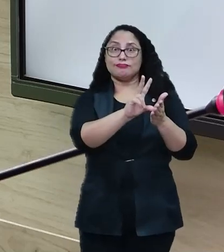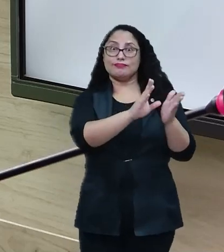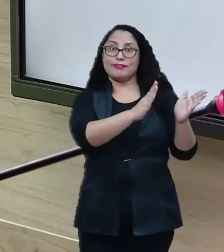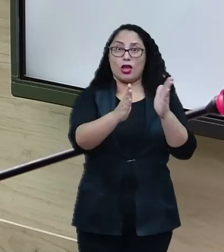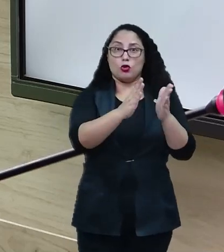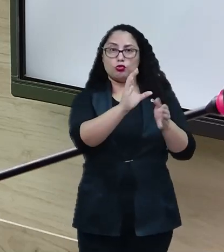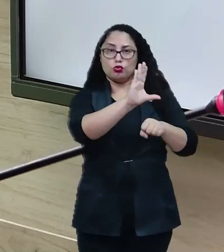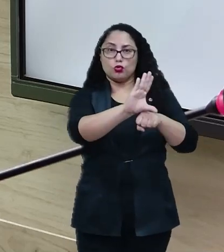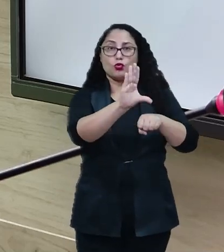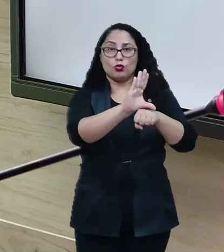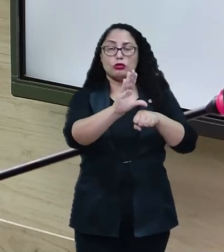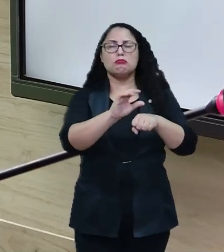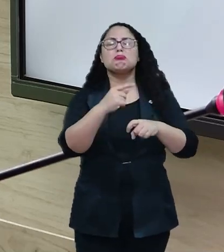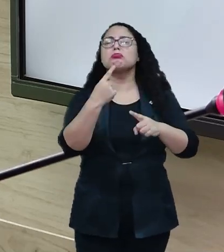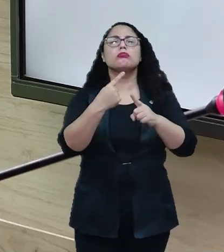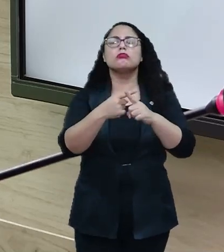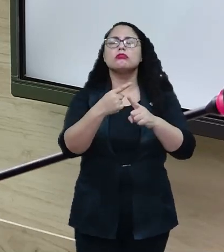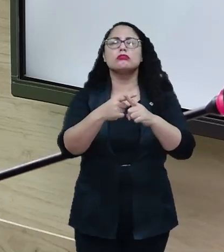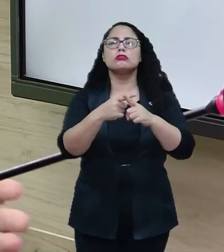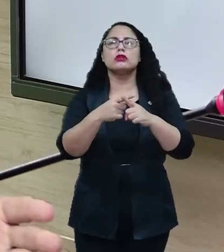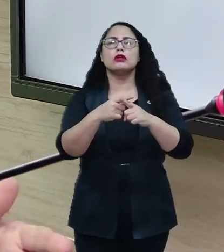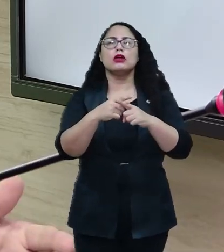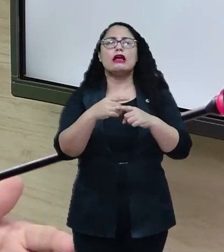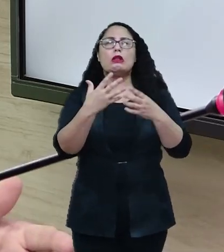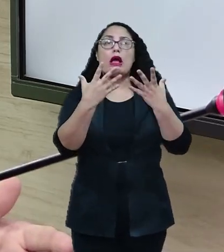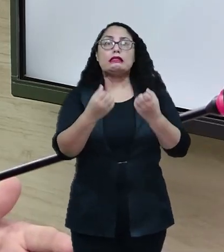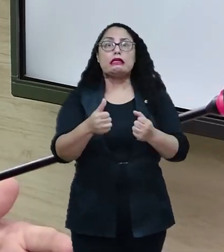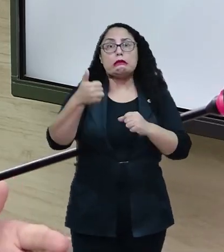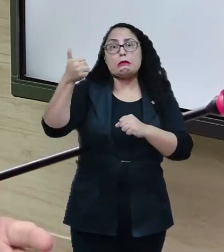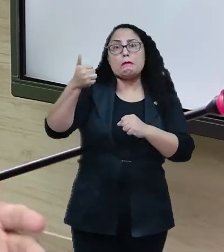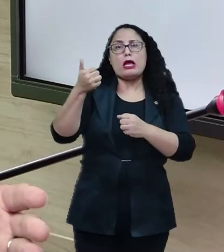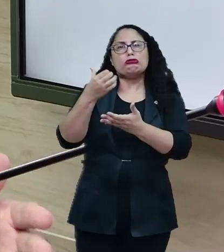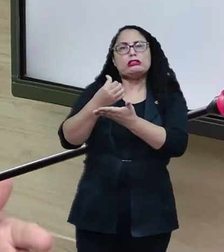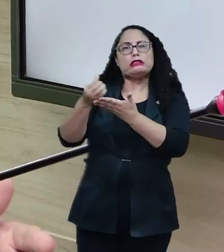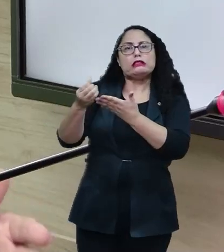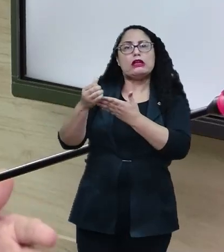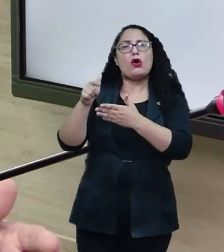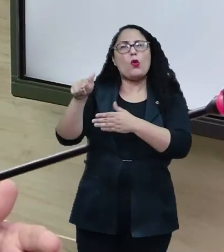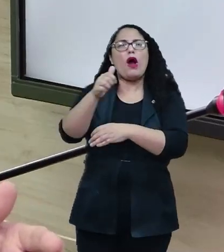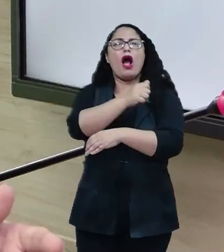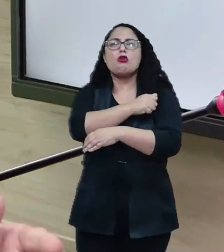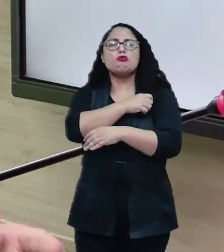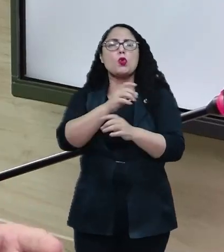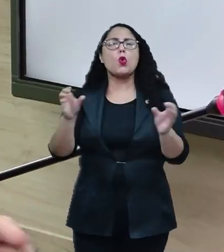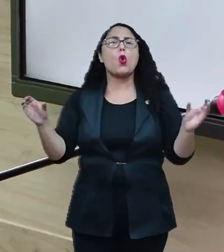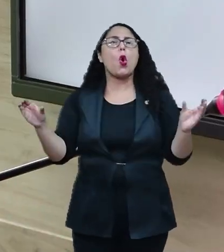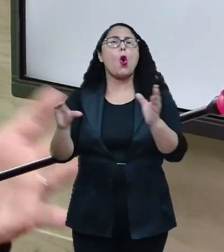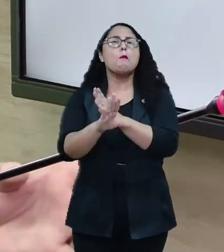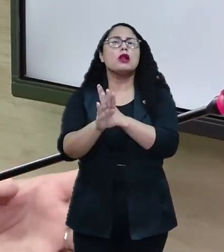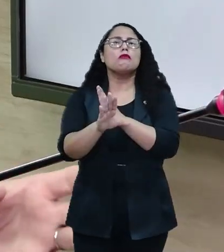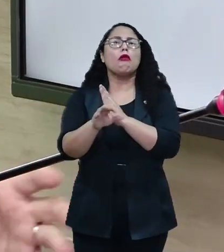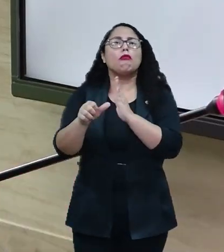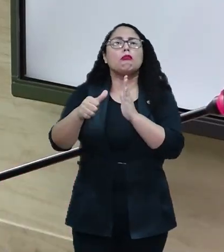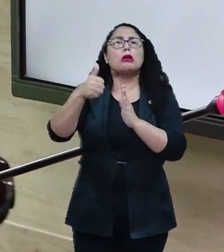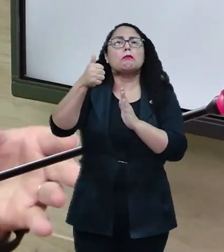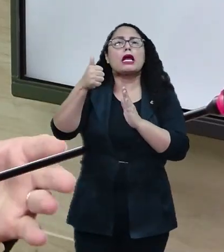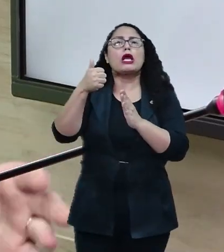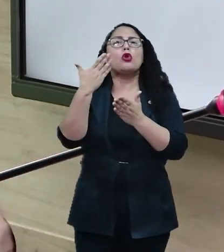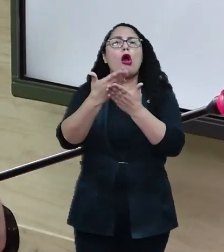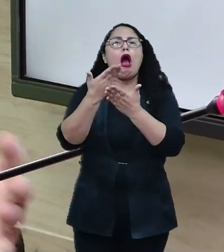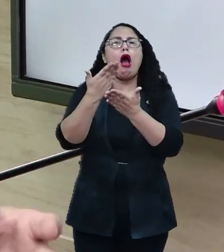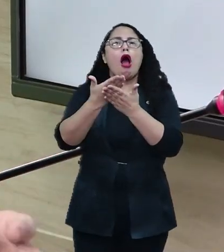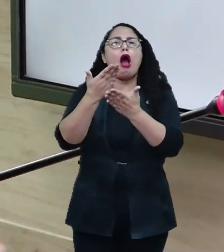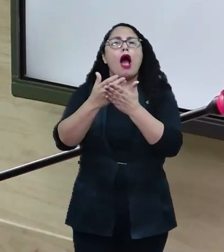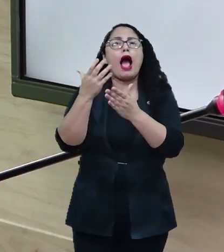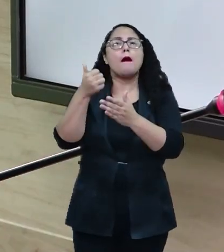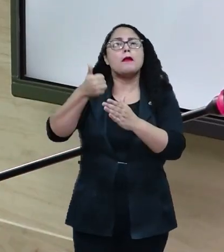curso. Por quê? Né? Porque a gente não aceita estudante de primeiro período. Porque o estudante ainda não completou, digamos assim, o primeiro ciclo de estudos,